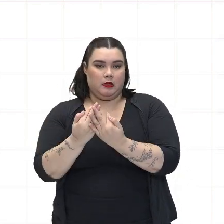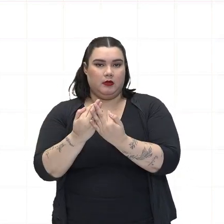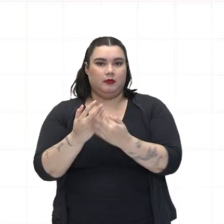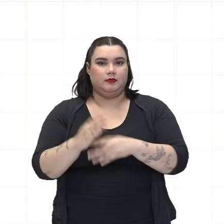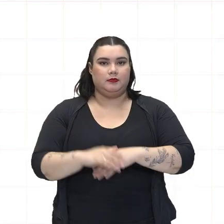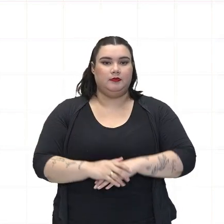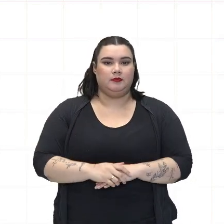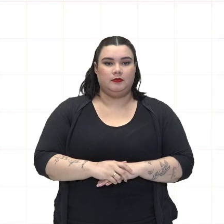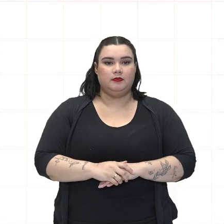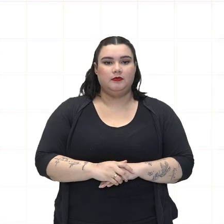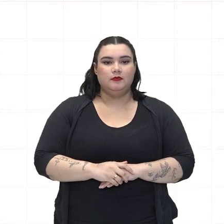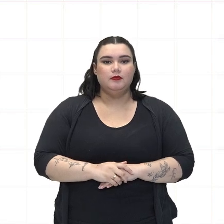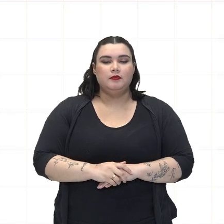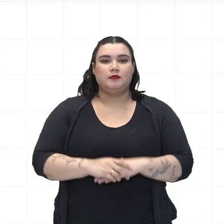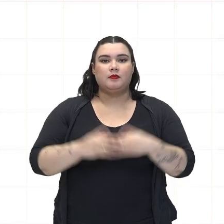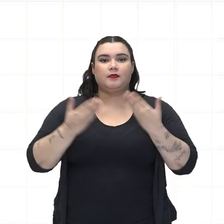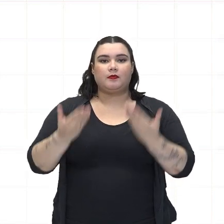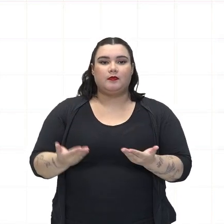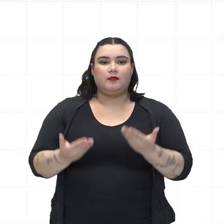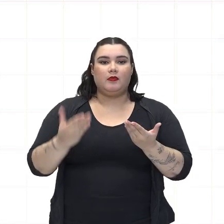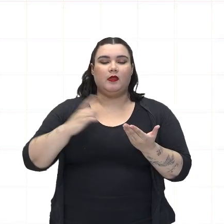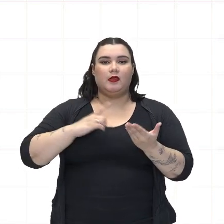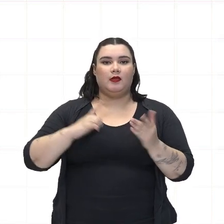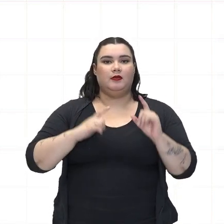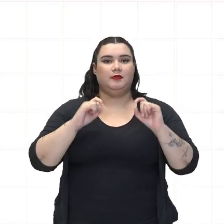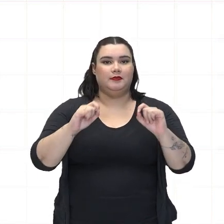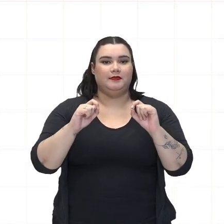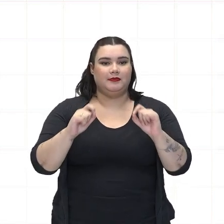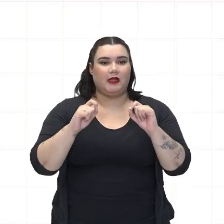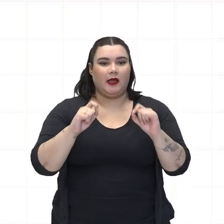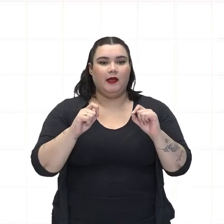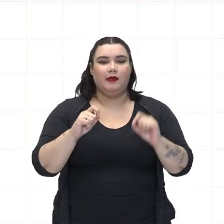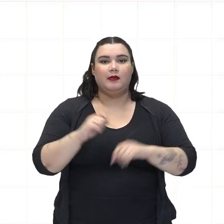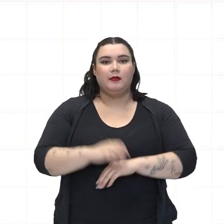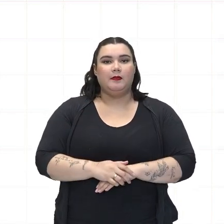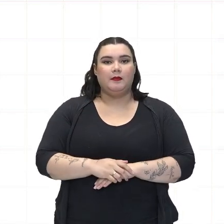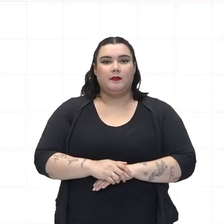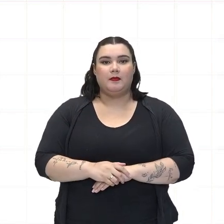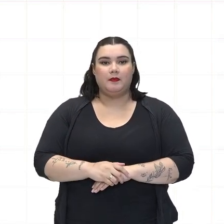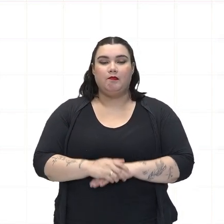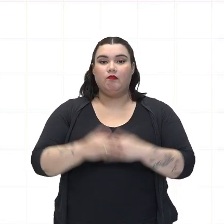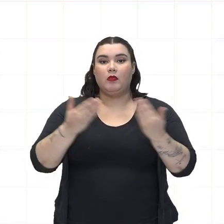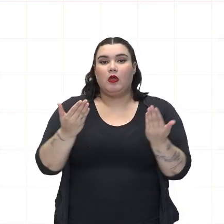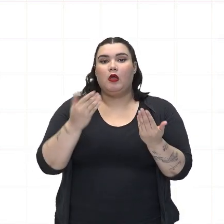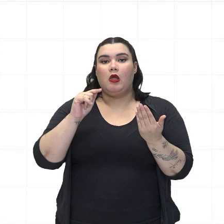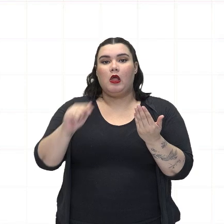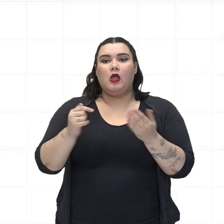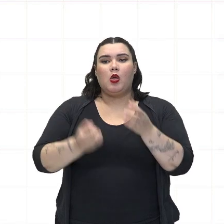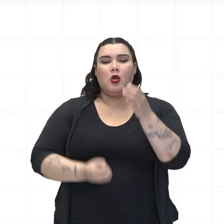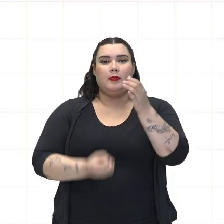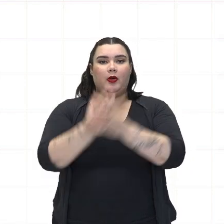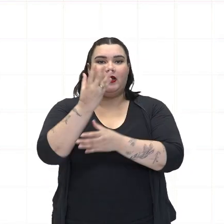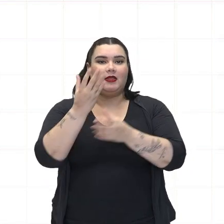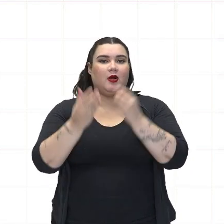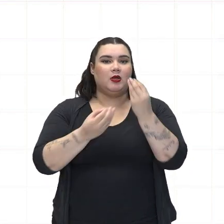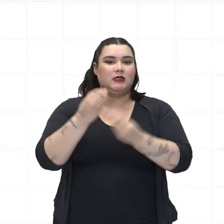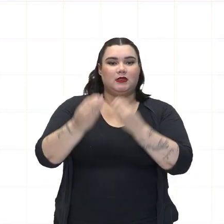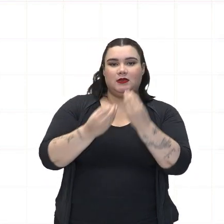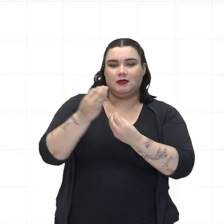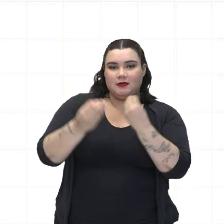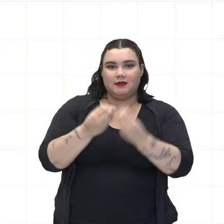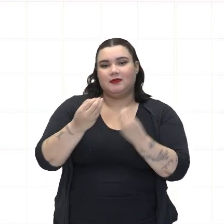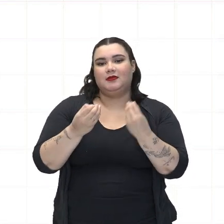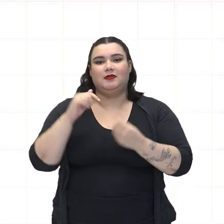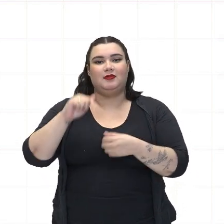vendo que nesse momento a gente vai começar a entender qual foi basicamente o embrião do